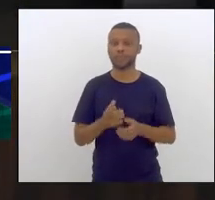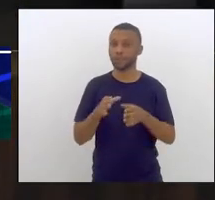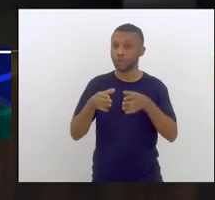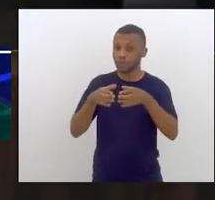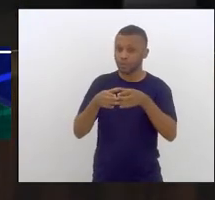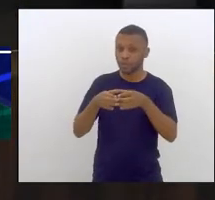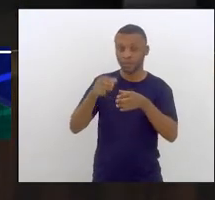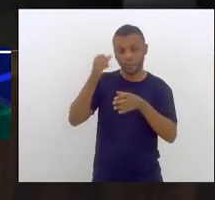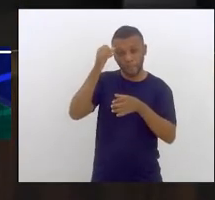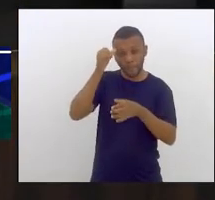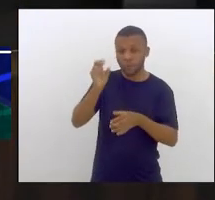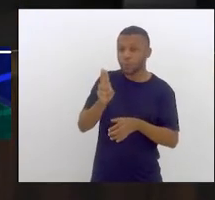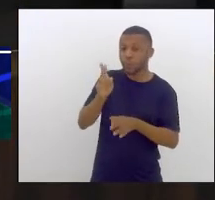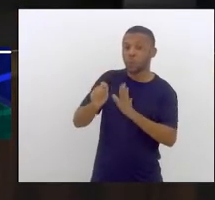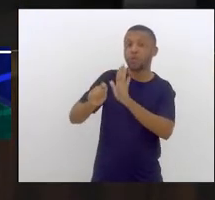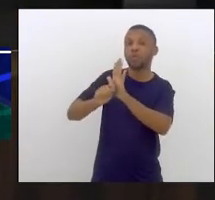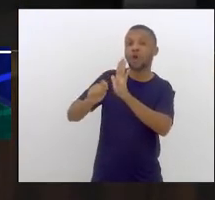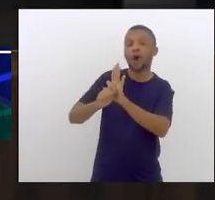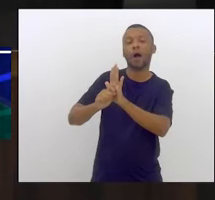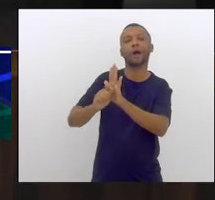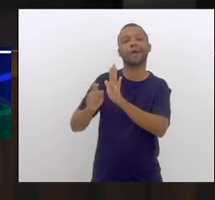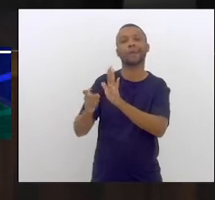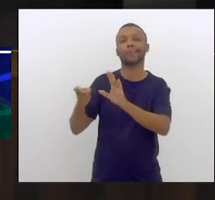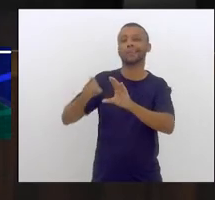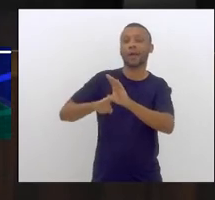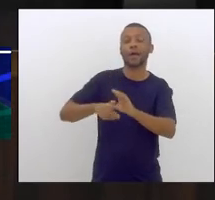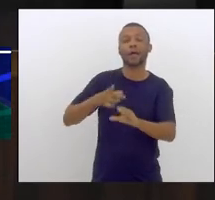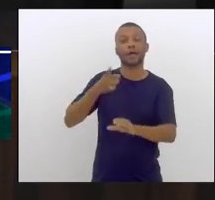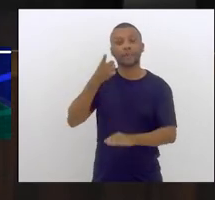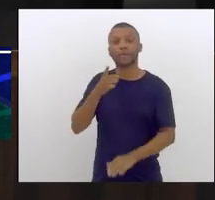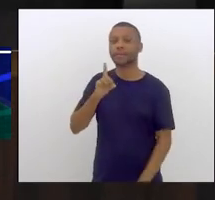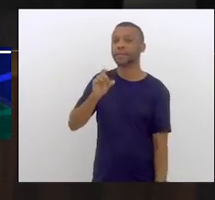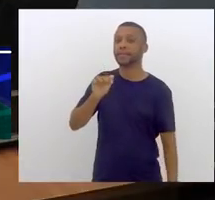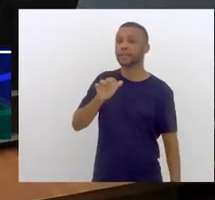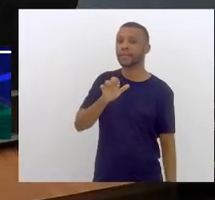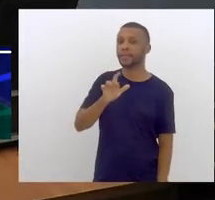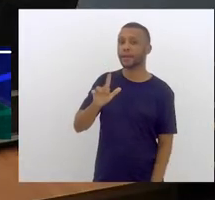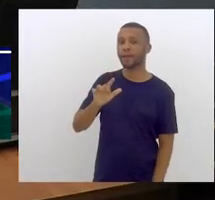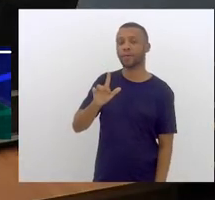Uso de Drogas e Dependentes Químicos, deputado Daniel Lebrelon.